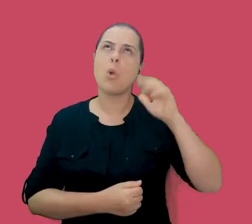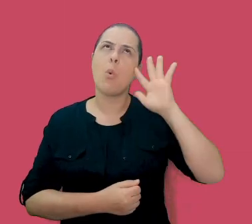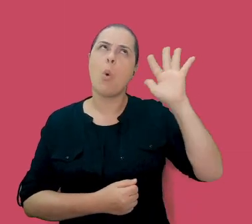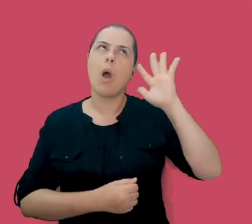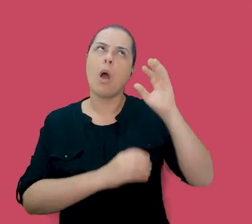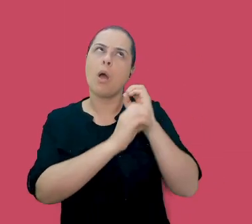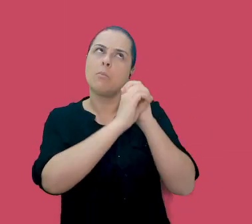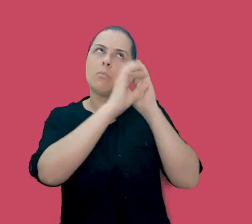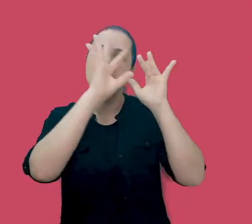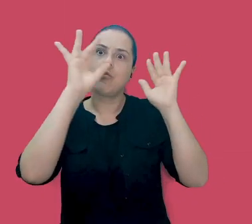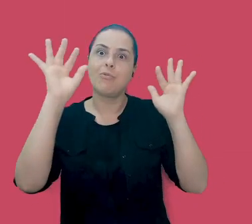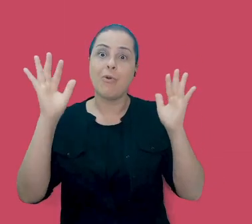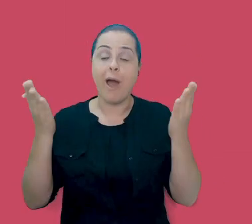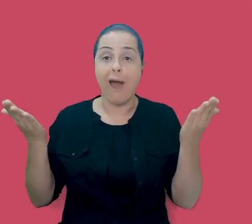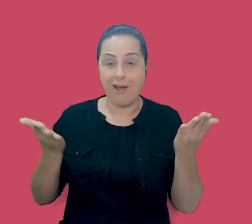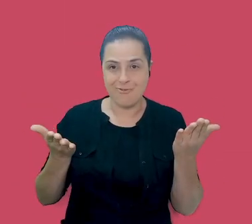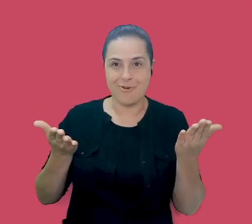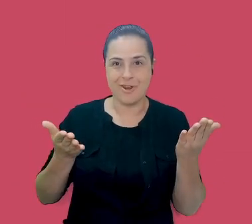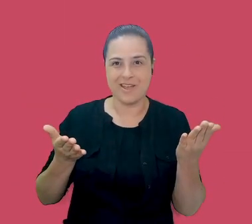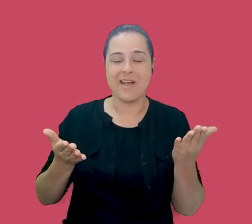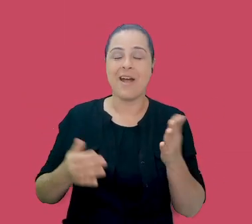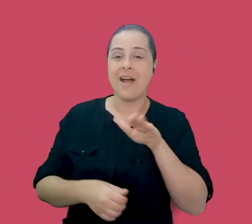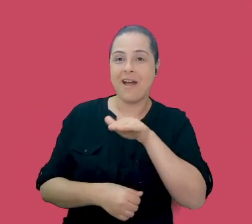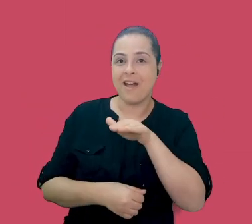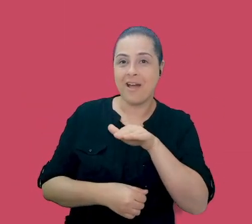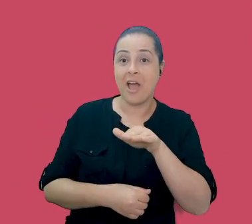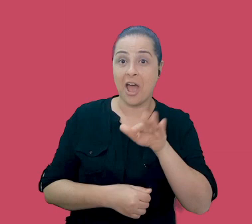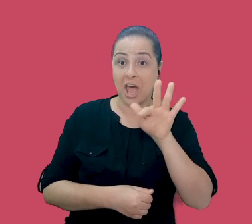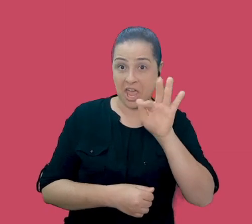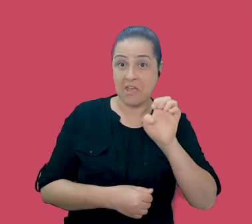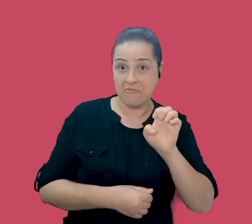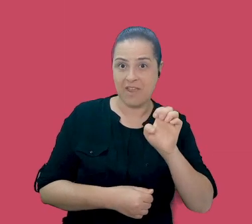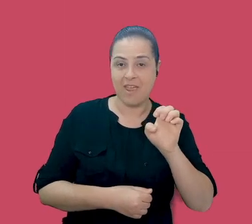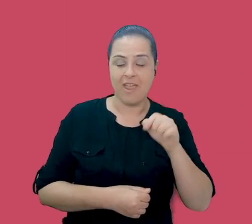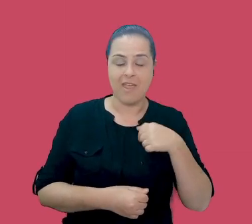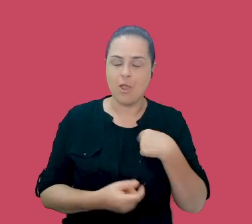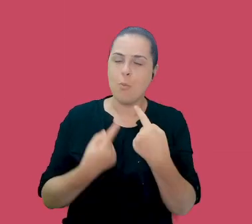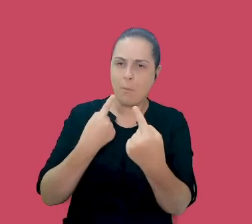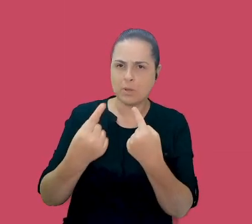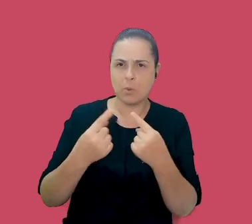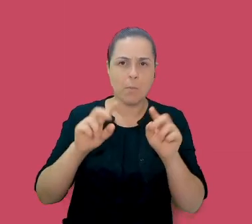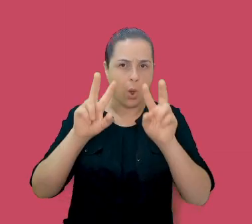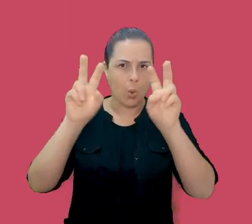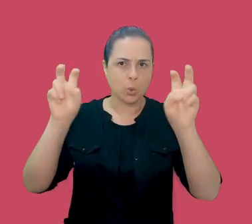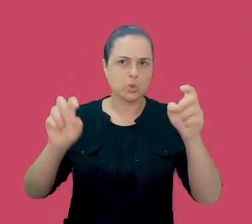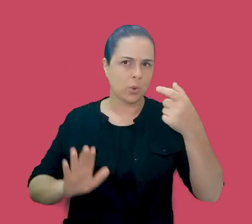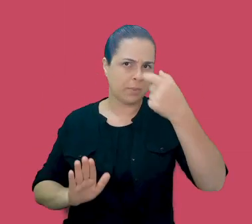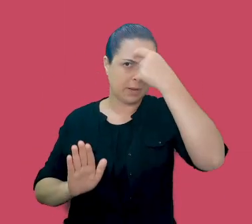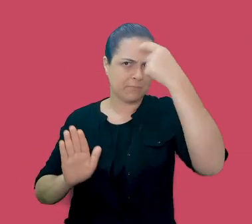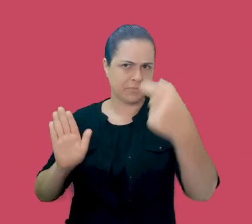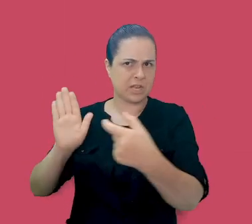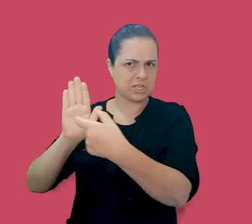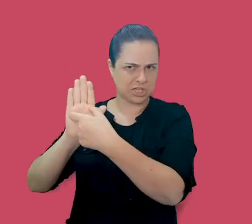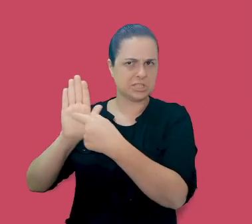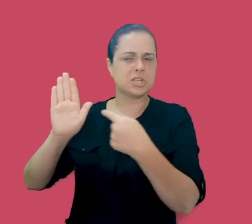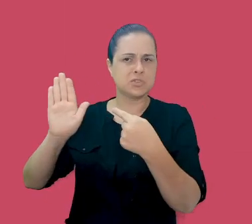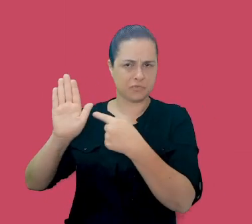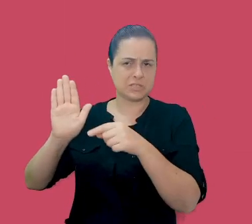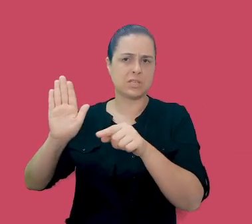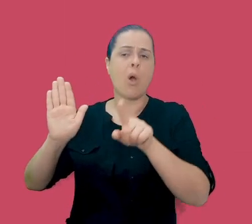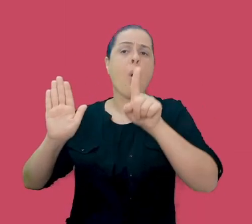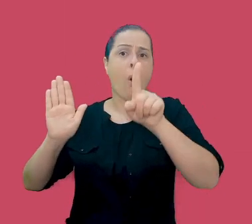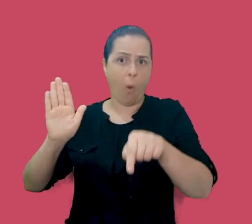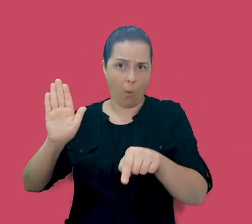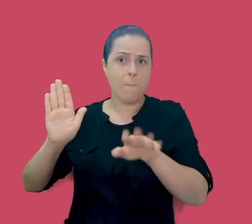mas voltando, que eu queria bater um papo com você, Fê, que é o lado, assim, de, tipo, que a inteligência é artificial, mas é criada